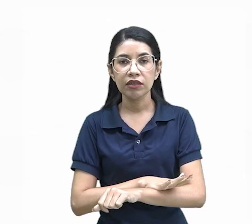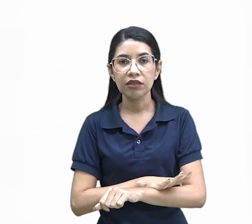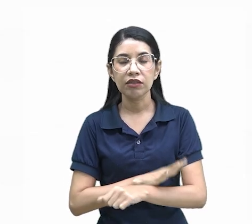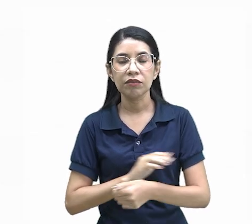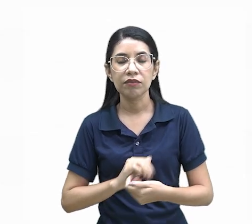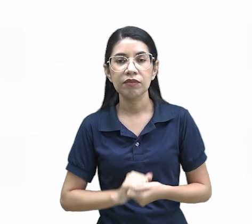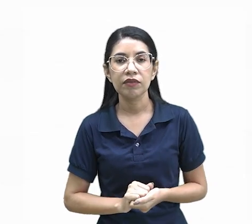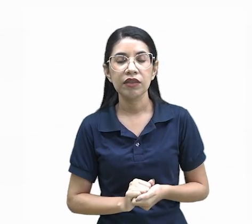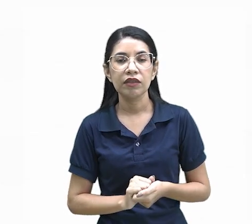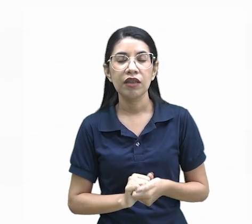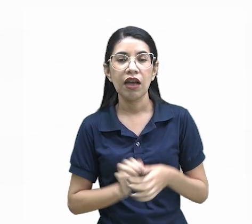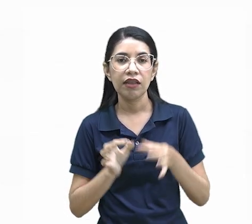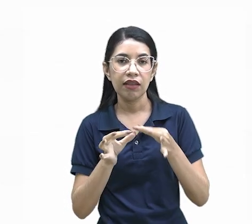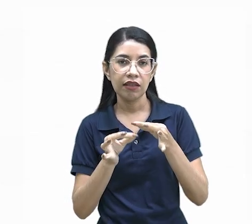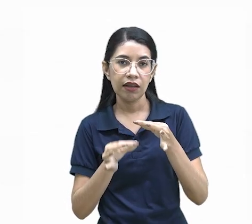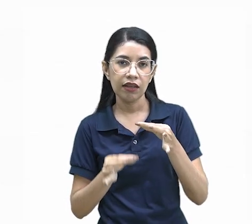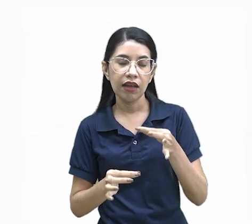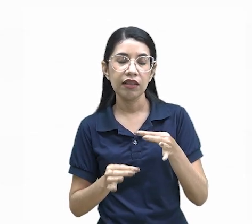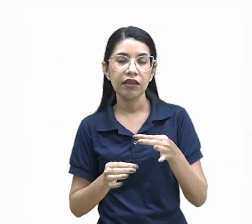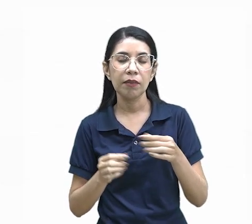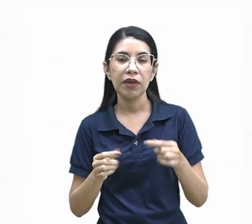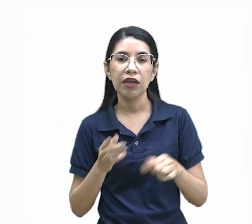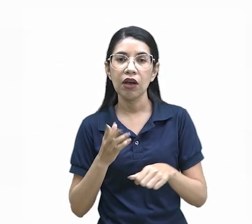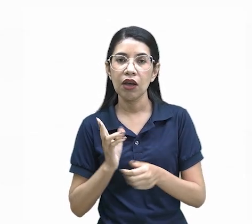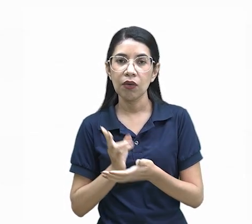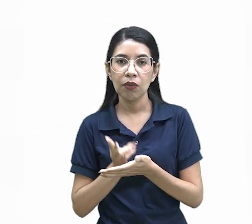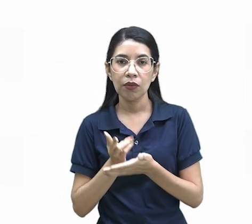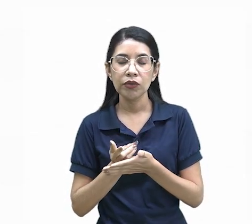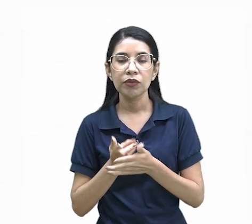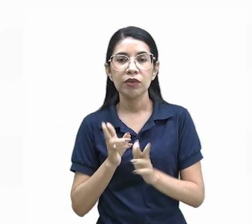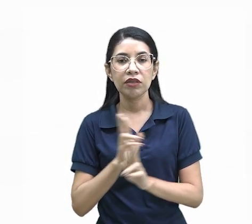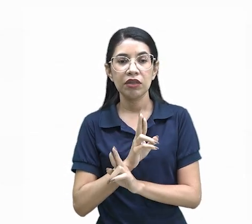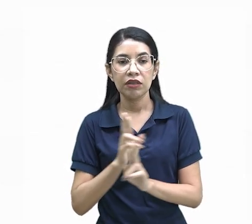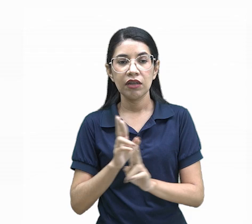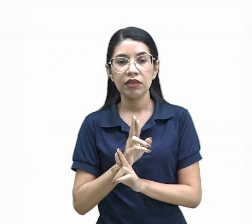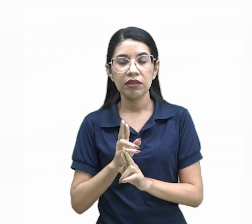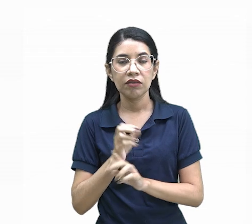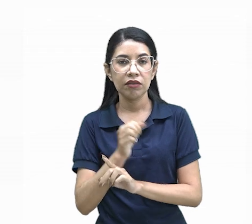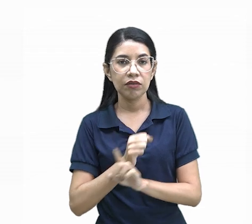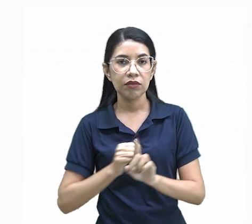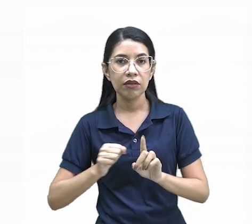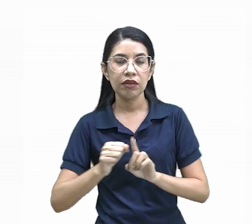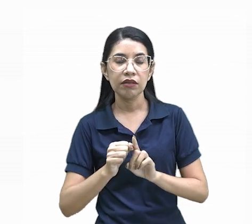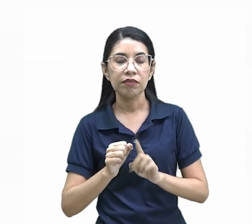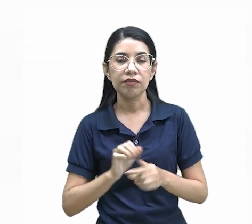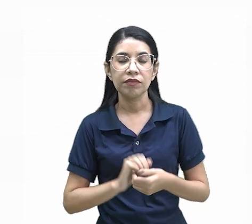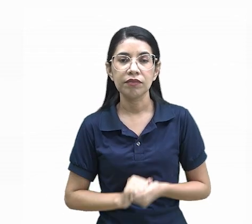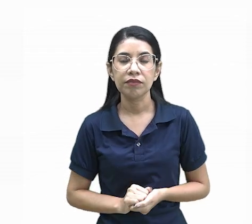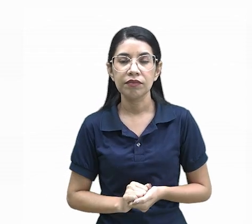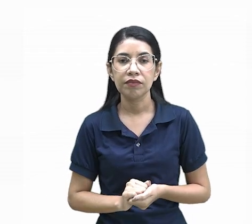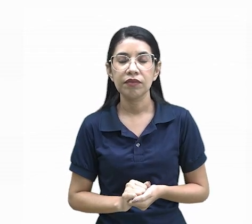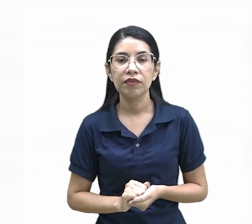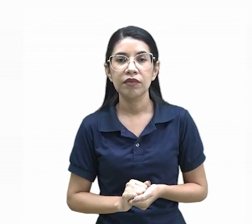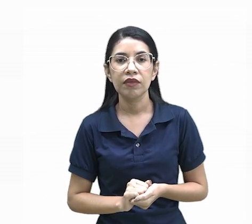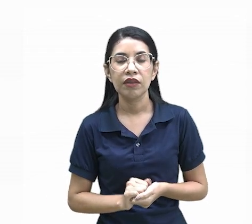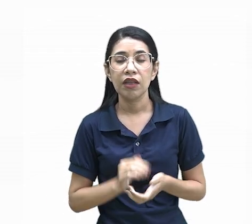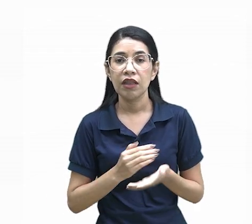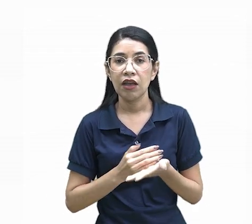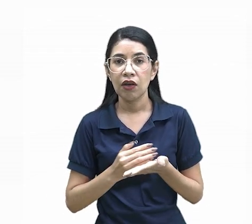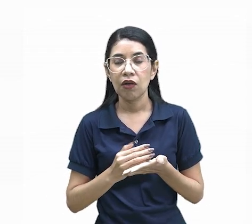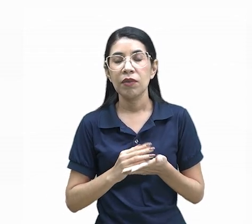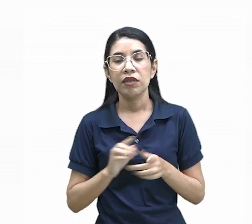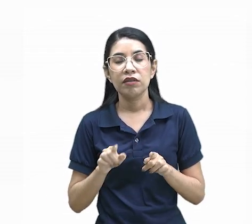tem mais texto, né? Está muito presente nas relações sociais, tá? E aí ela começa,